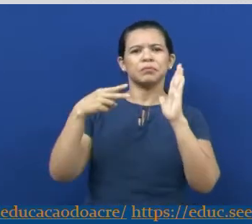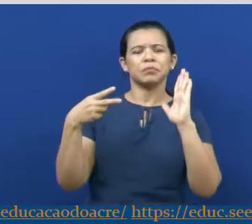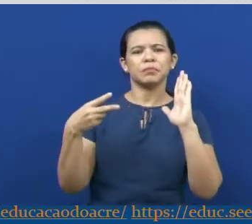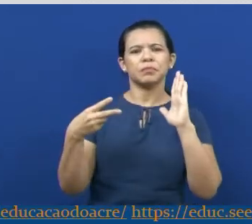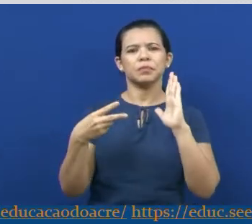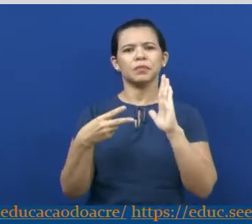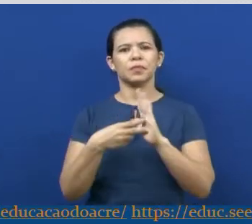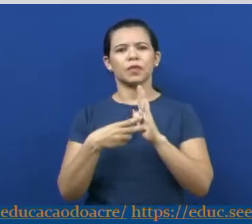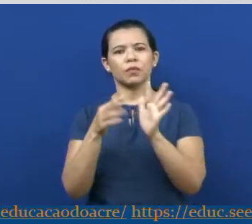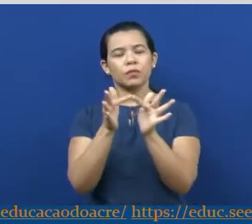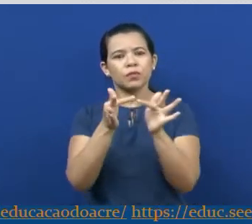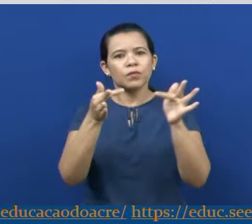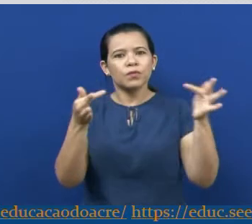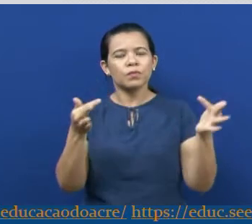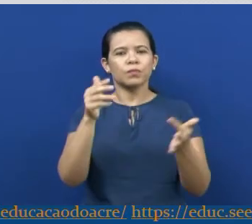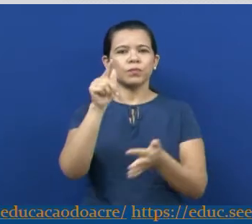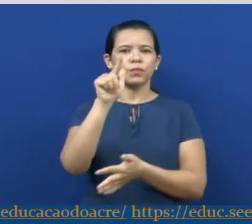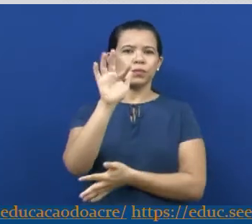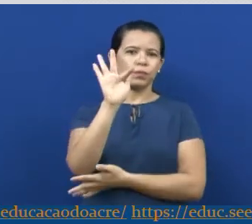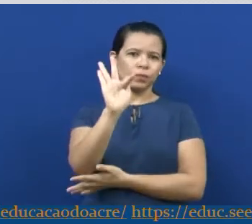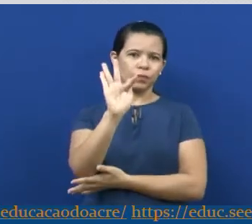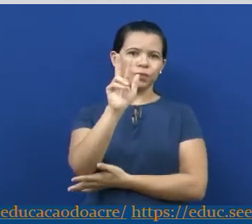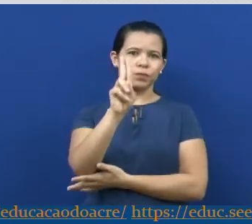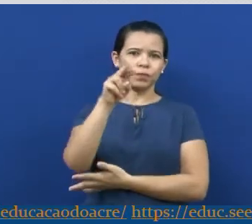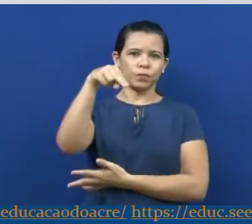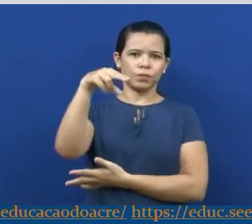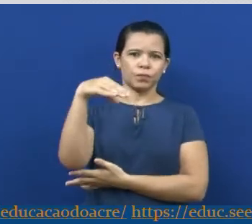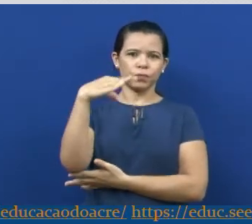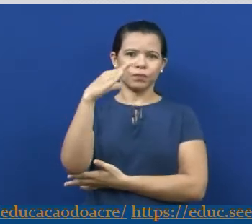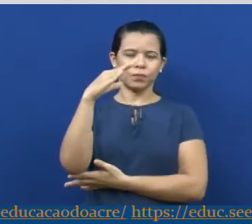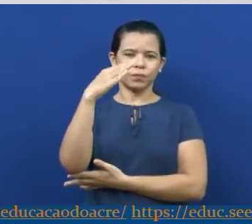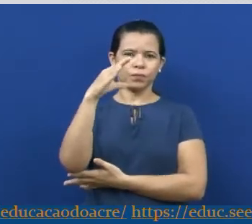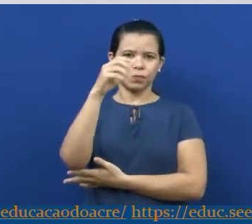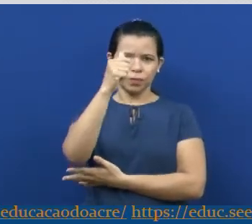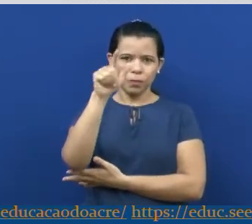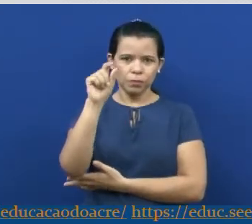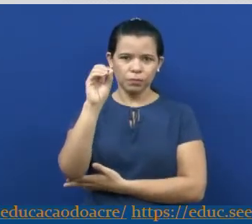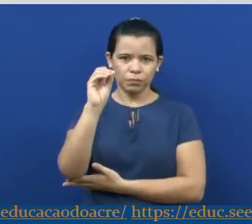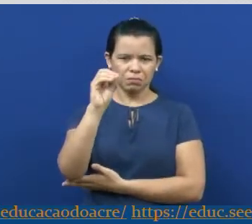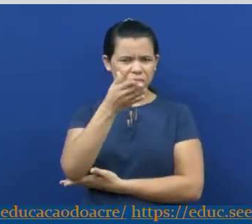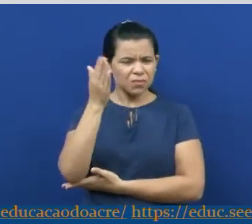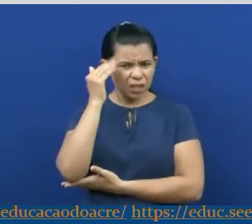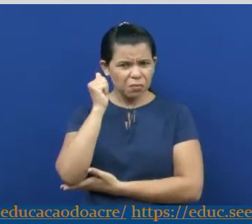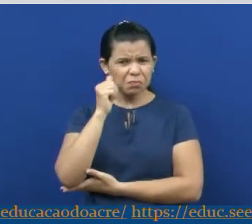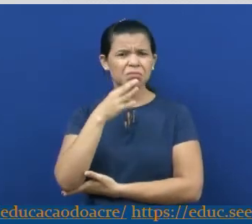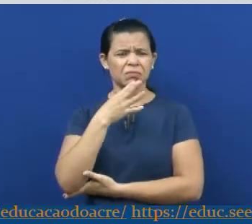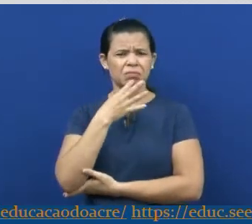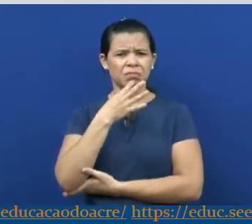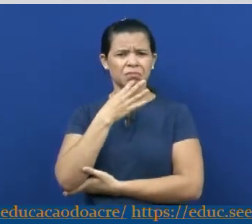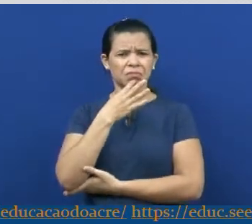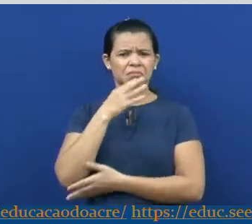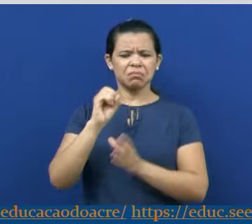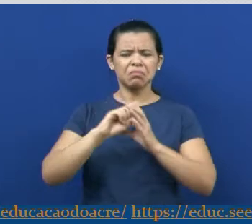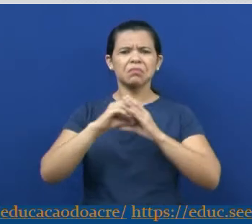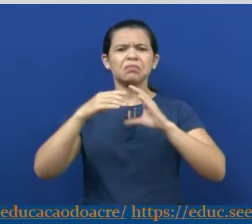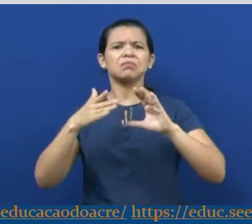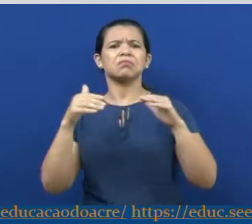uma função. Você sabe qual é? Quais as características dessa